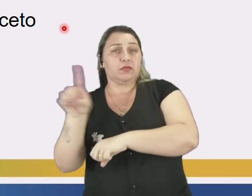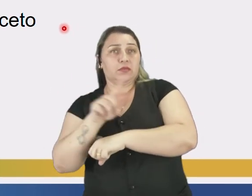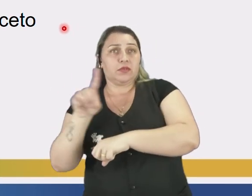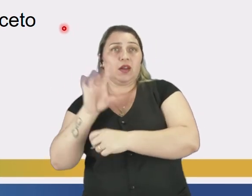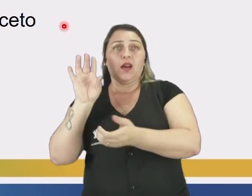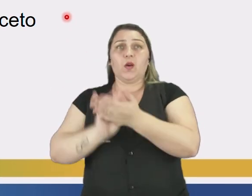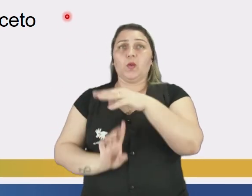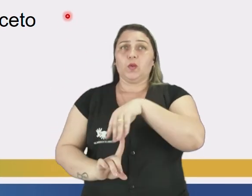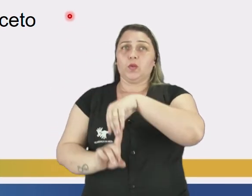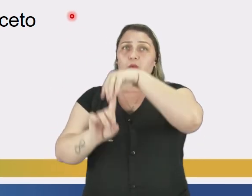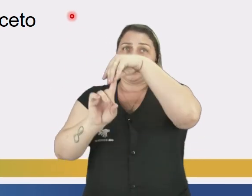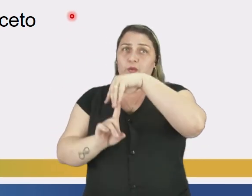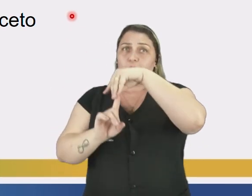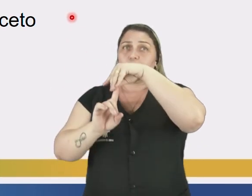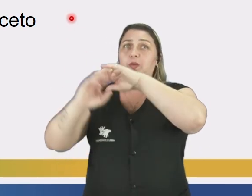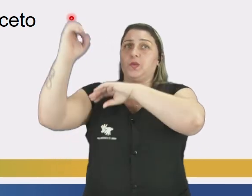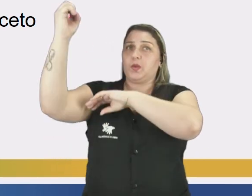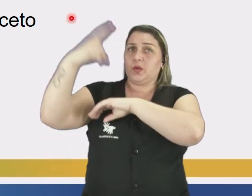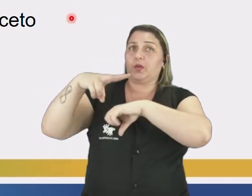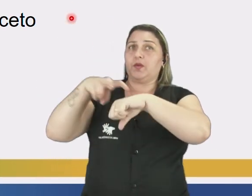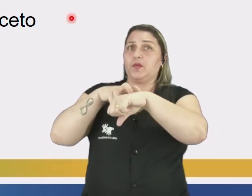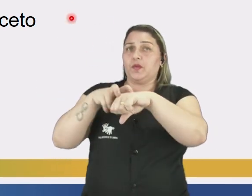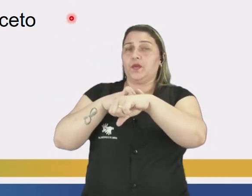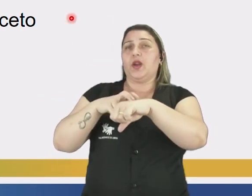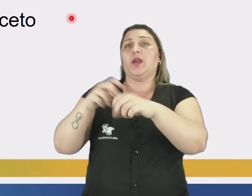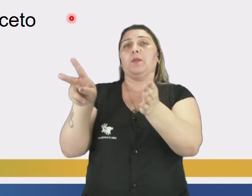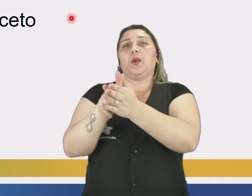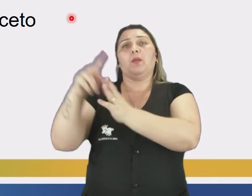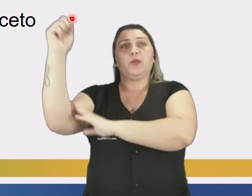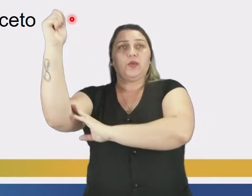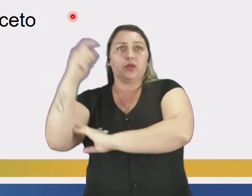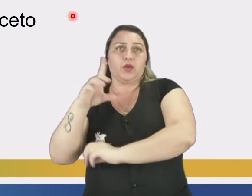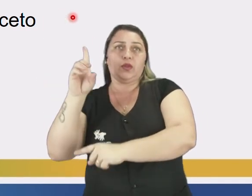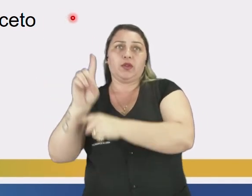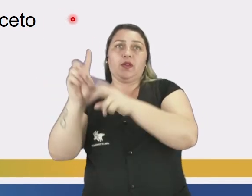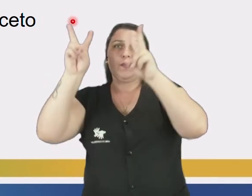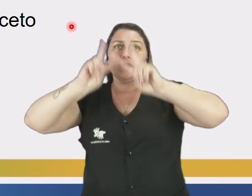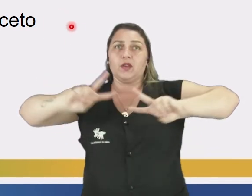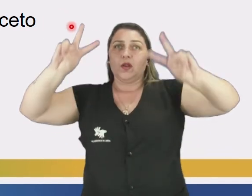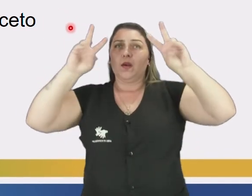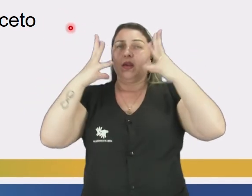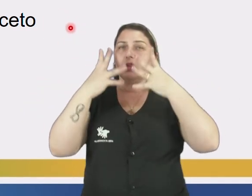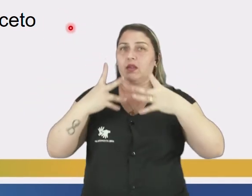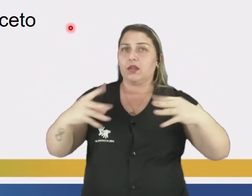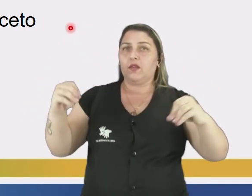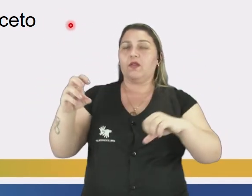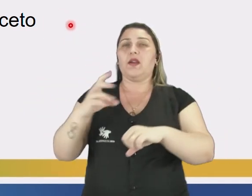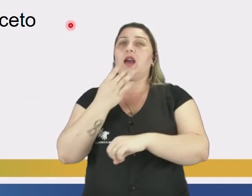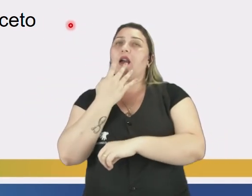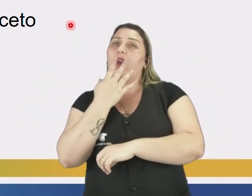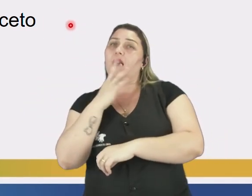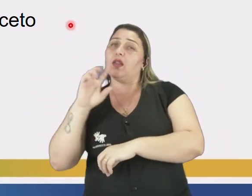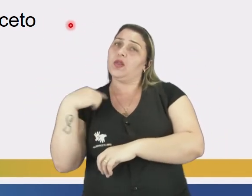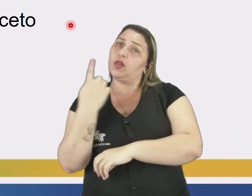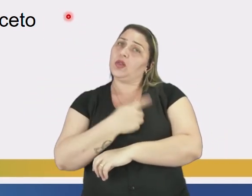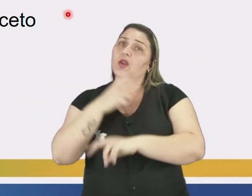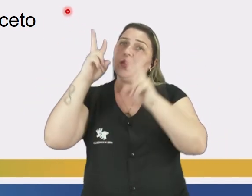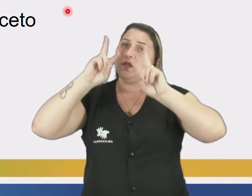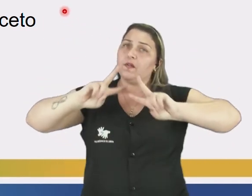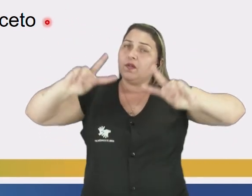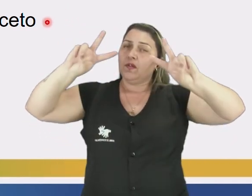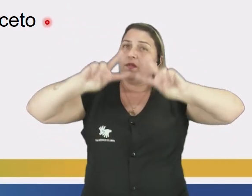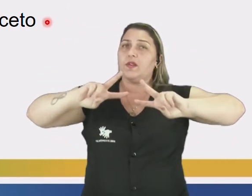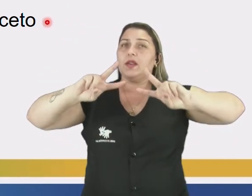Difrata unicamente a luz verde do espectro solar? E D. A visão humana é mais sensível a essa cor? Não, a nossa visão